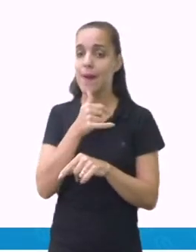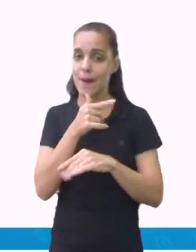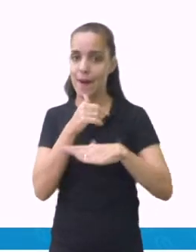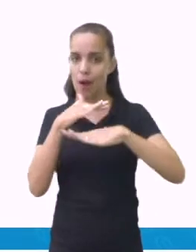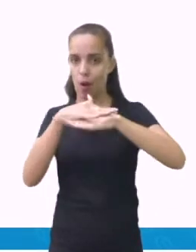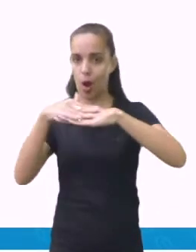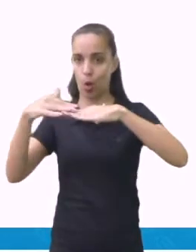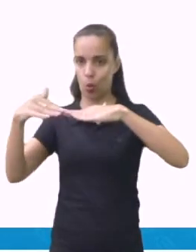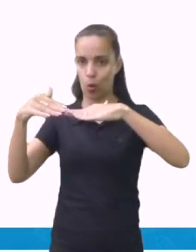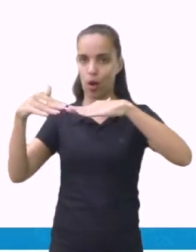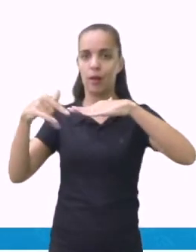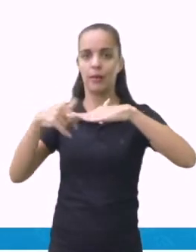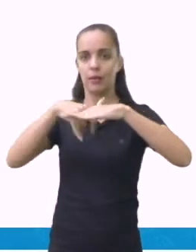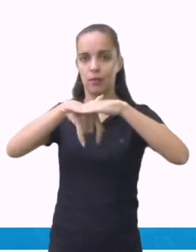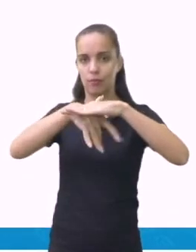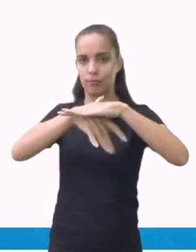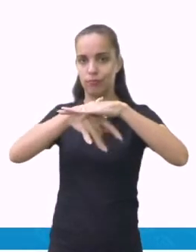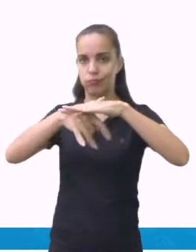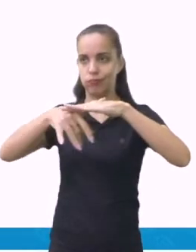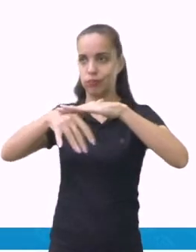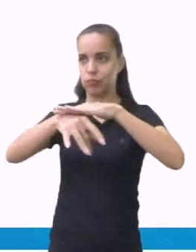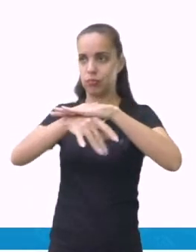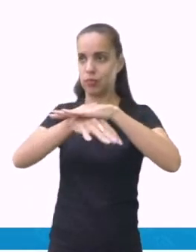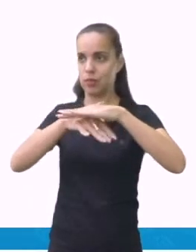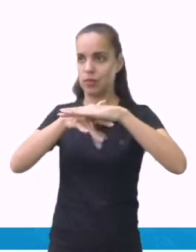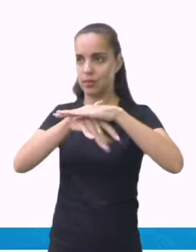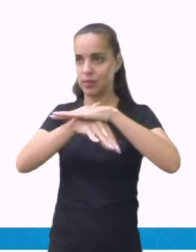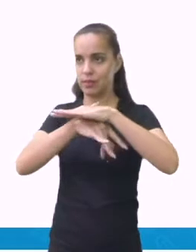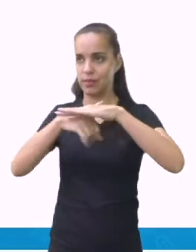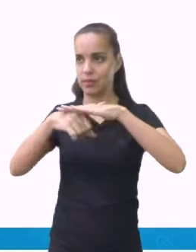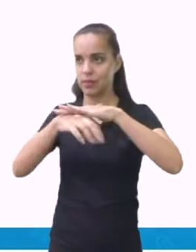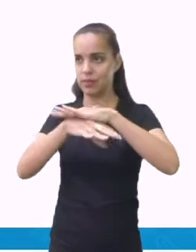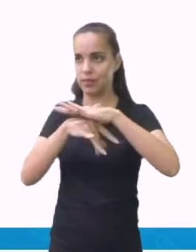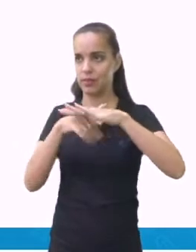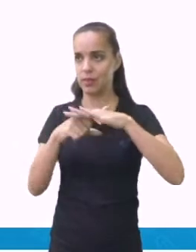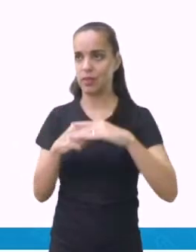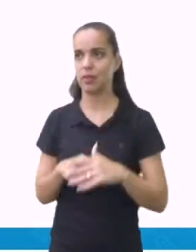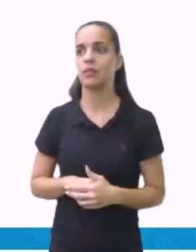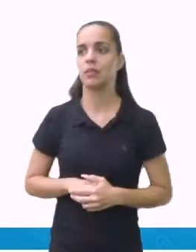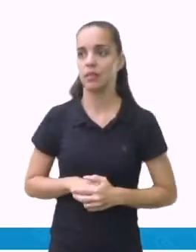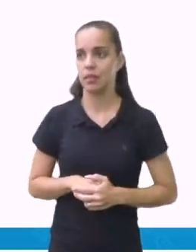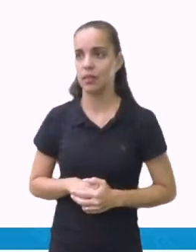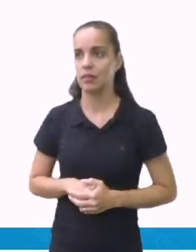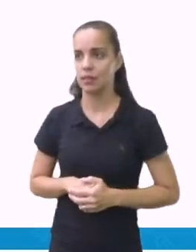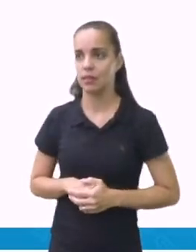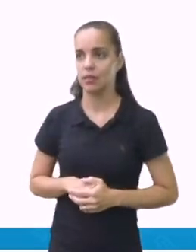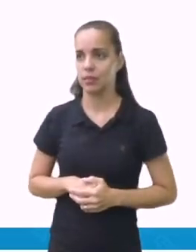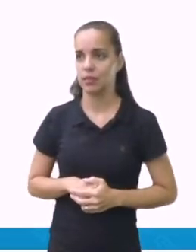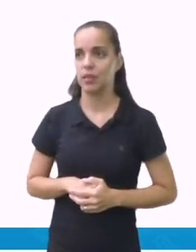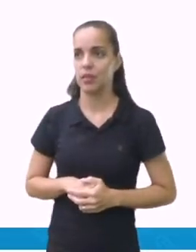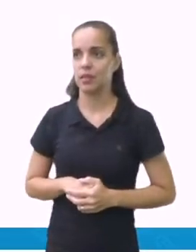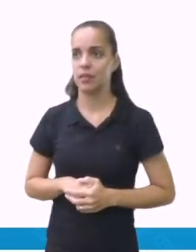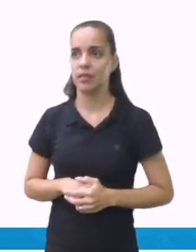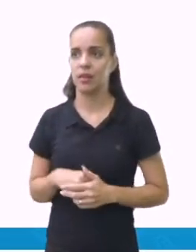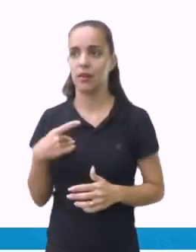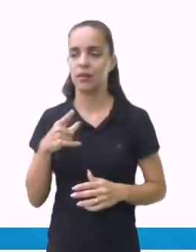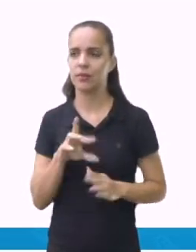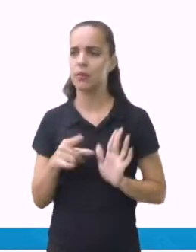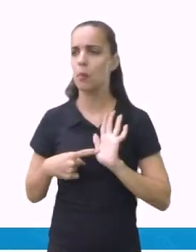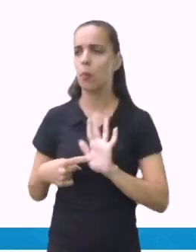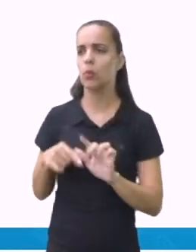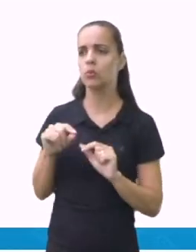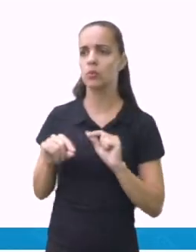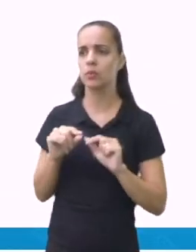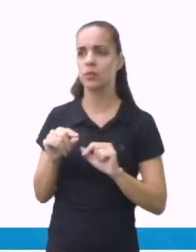aquáticos, como a Vitória Régia, ó, o caule fica todo dentro da água, a Vitória Régia, e